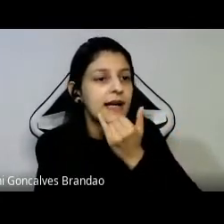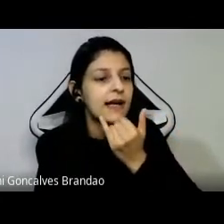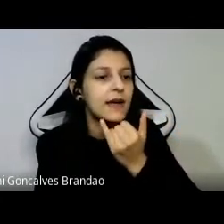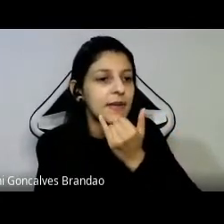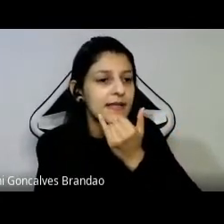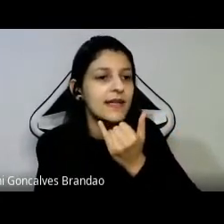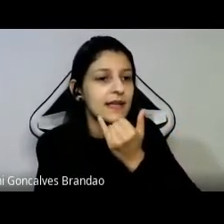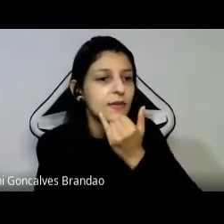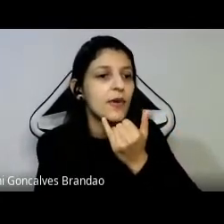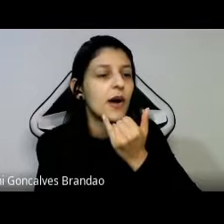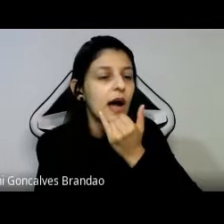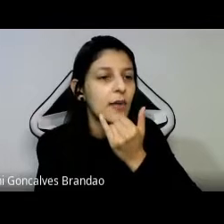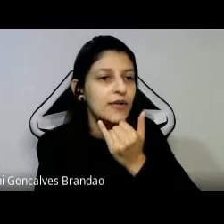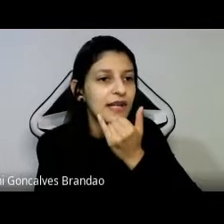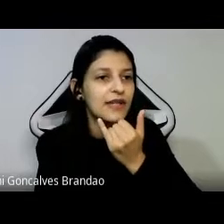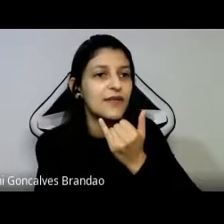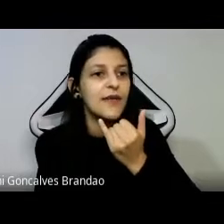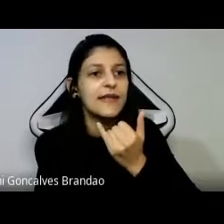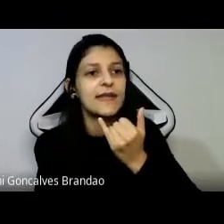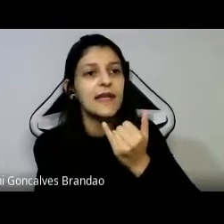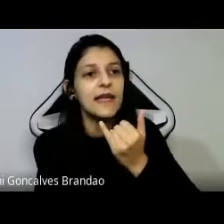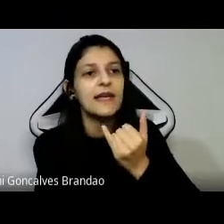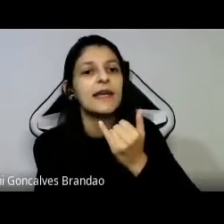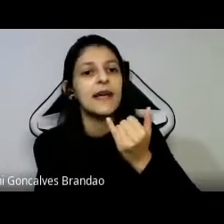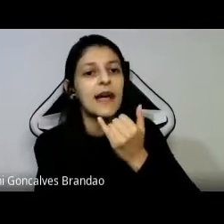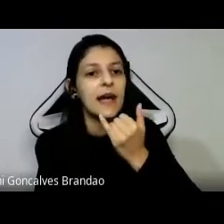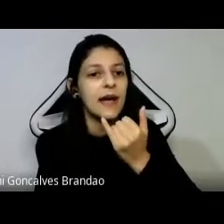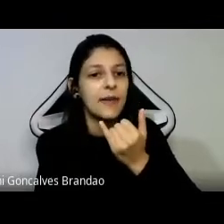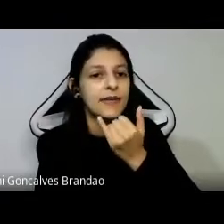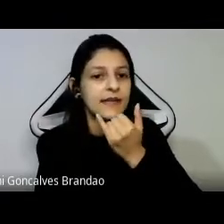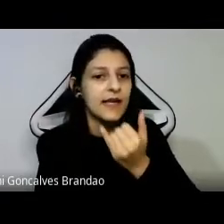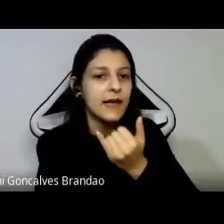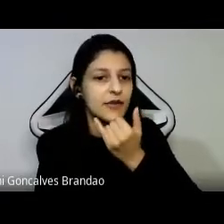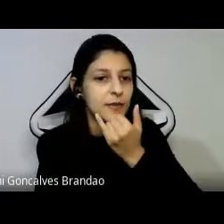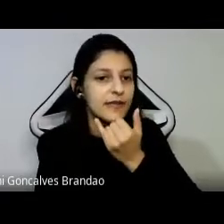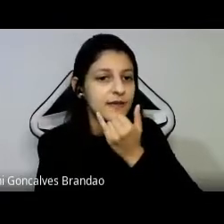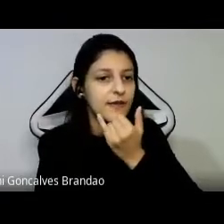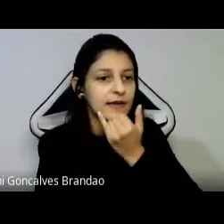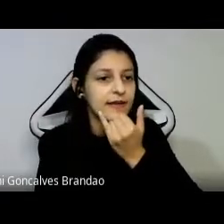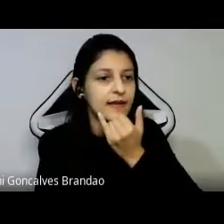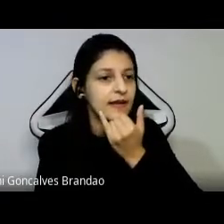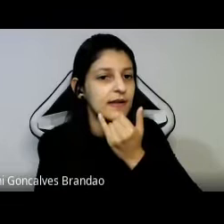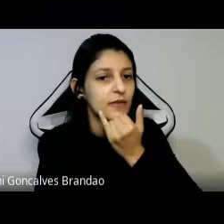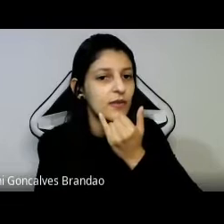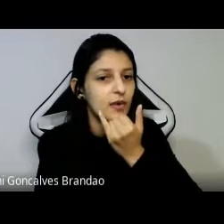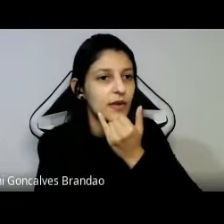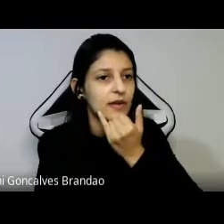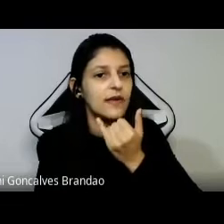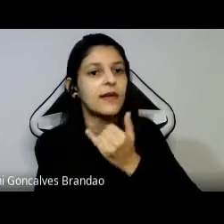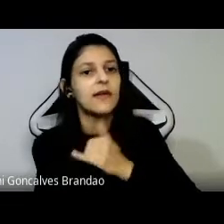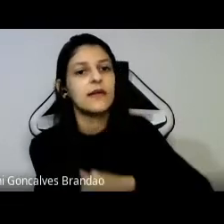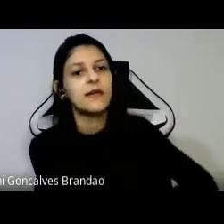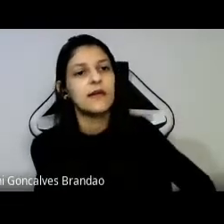está representando a quantidade de vezes que a gente precisa fazer o